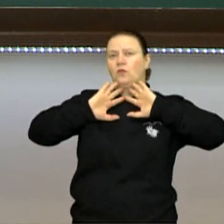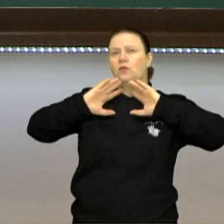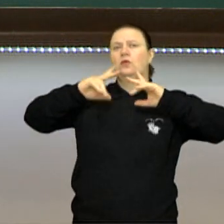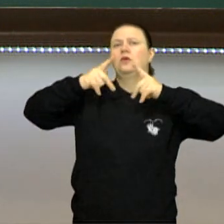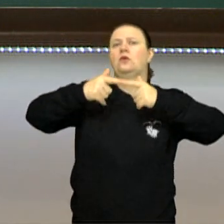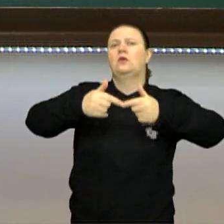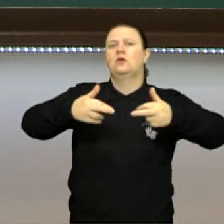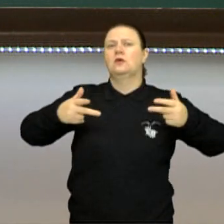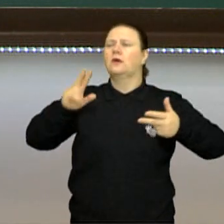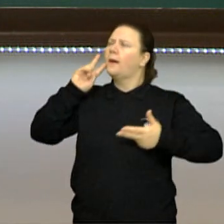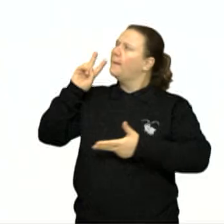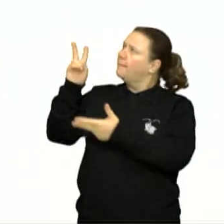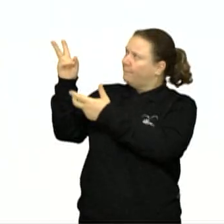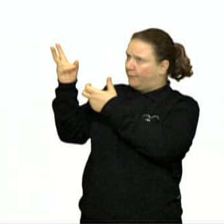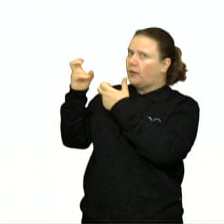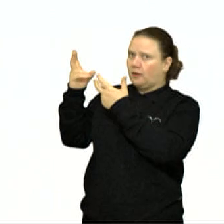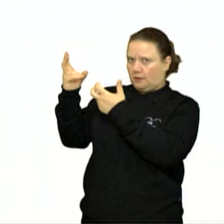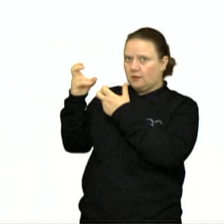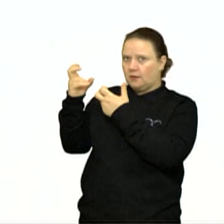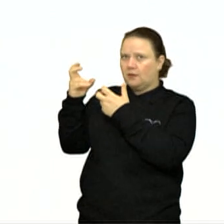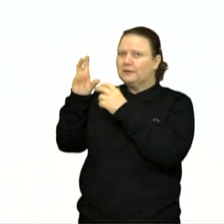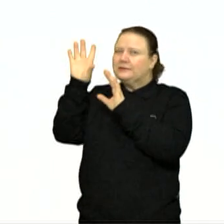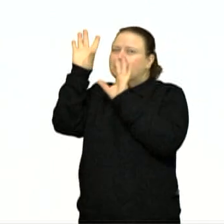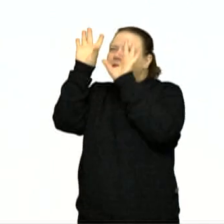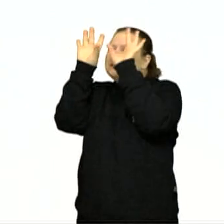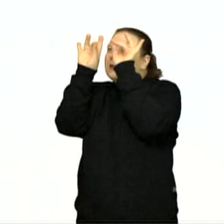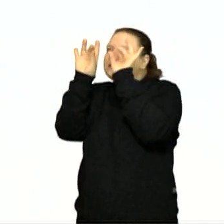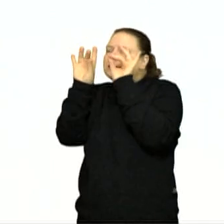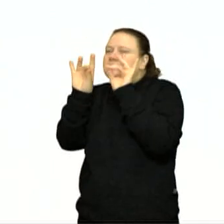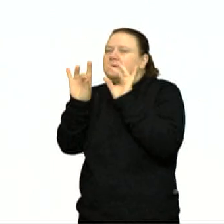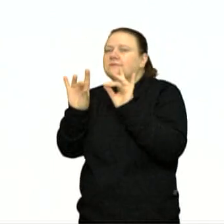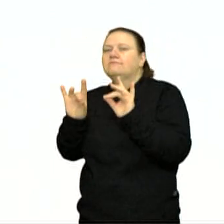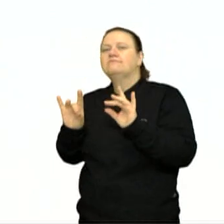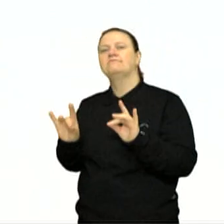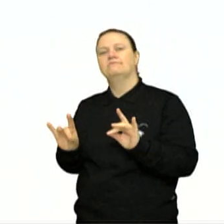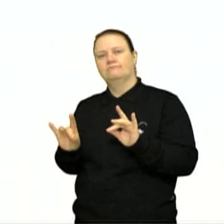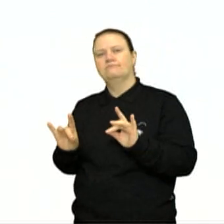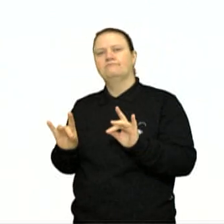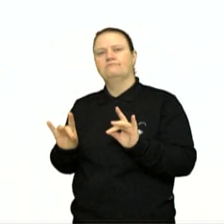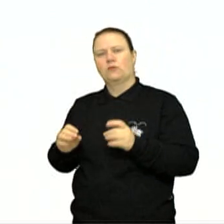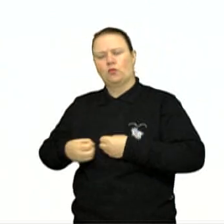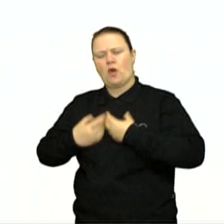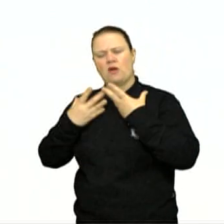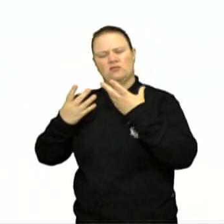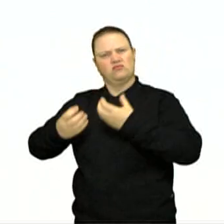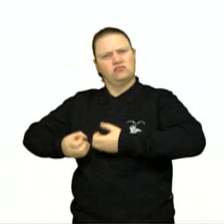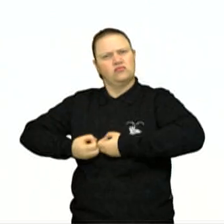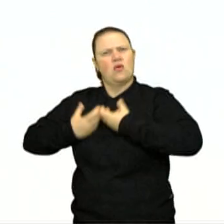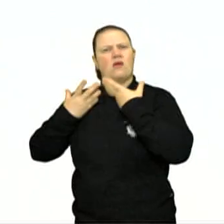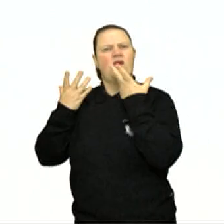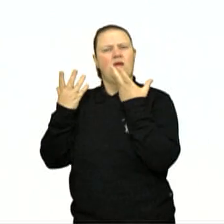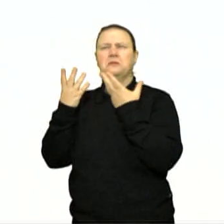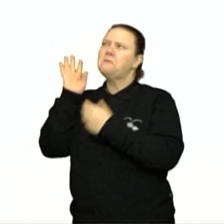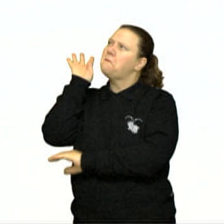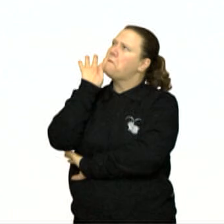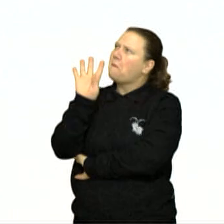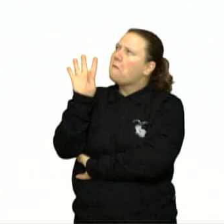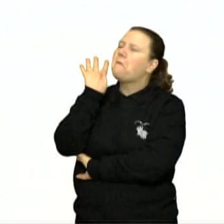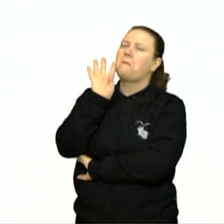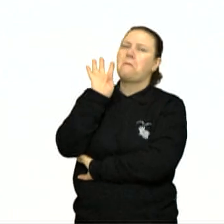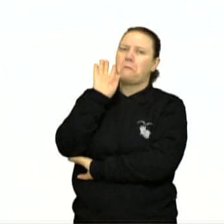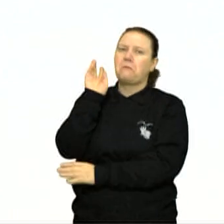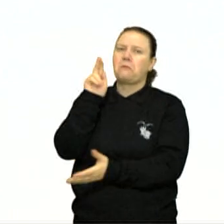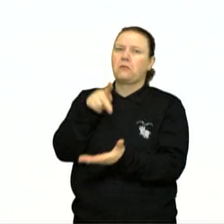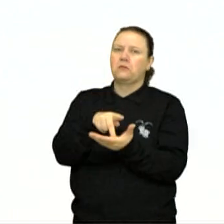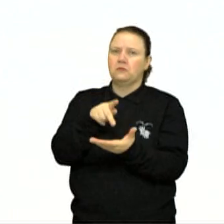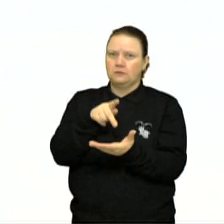ó, observe, né, essa urna funerária, os detalhes, a riqueza, né, da expressão, que é muito bacana na